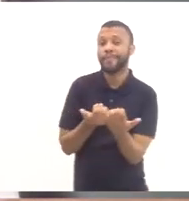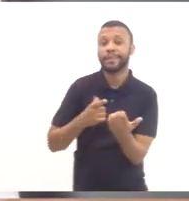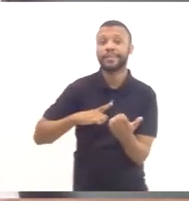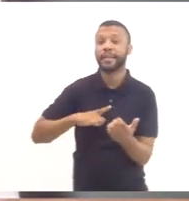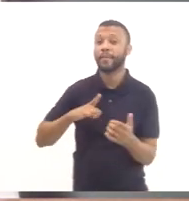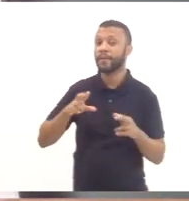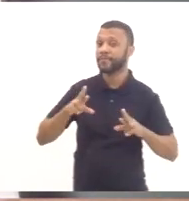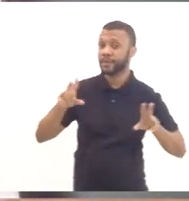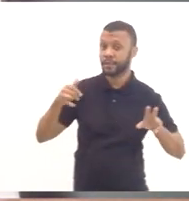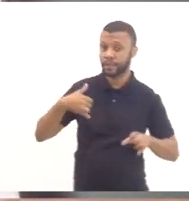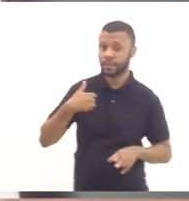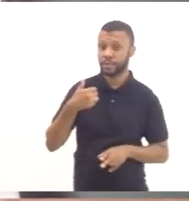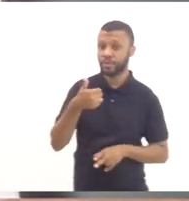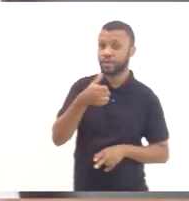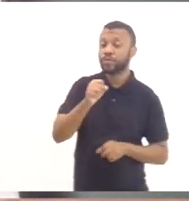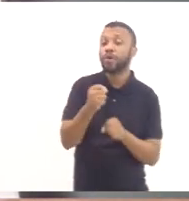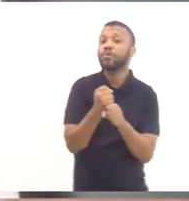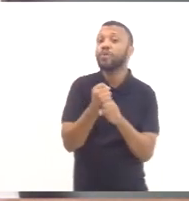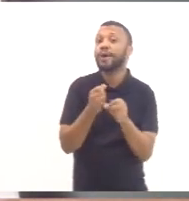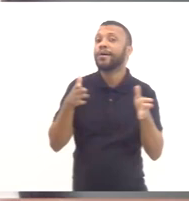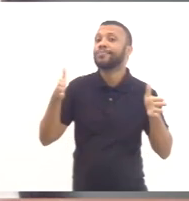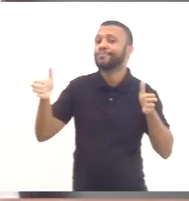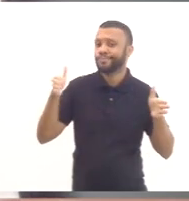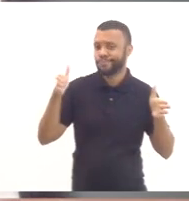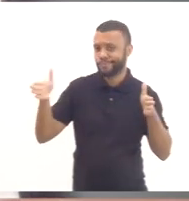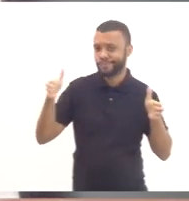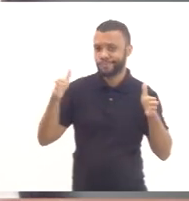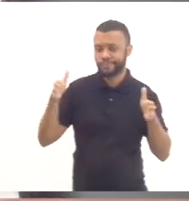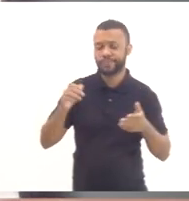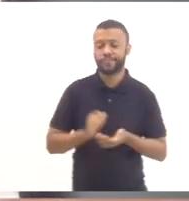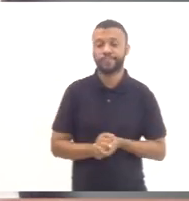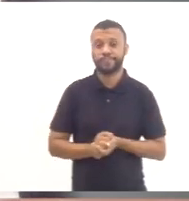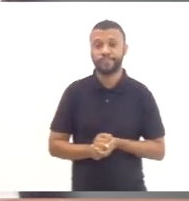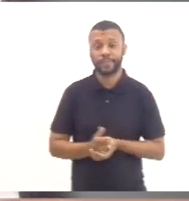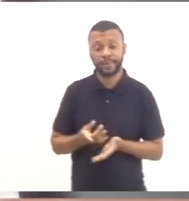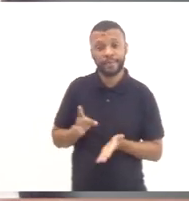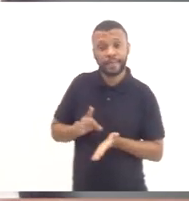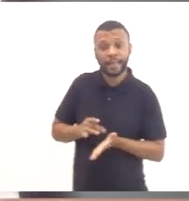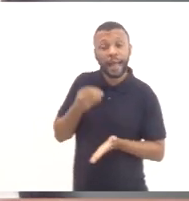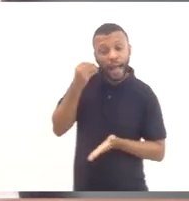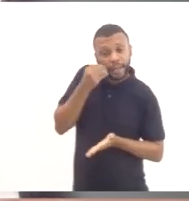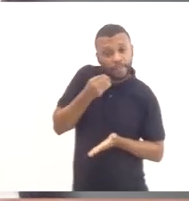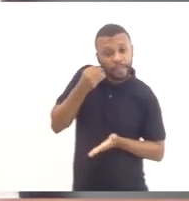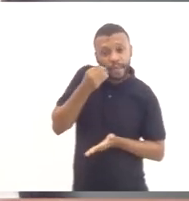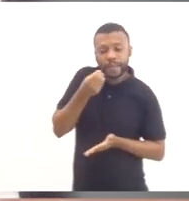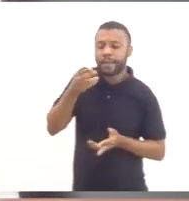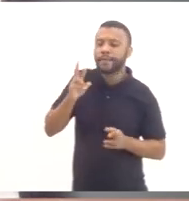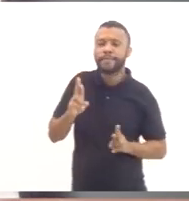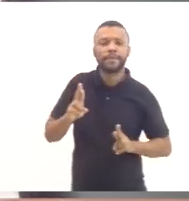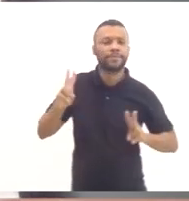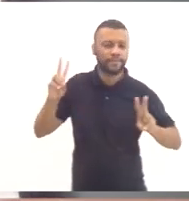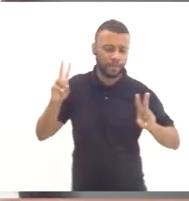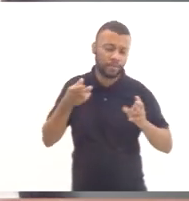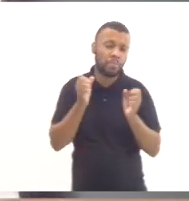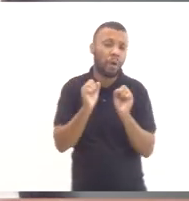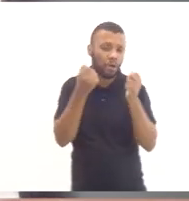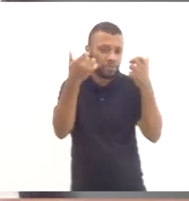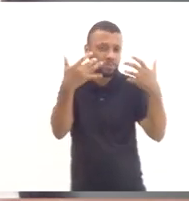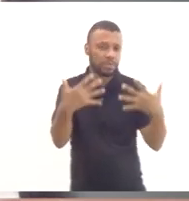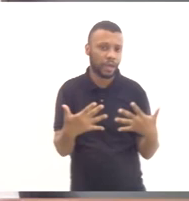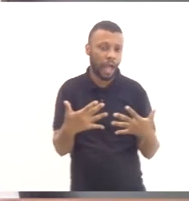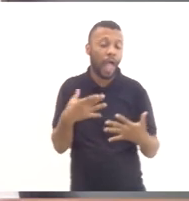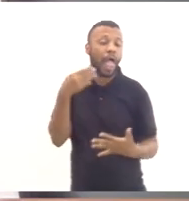de 18 anos para o meu filho mais velho e realmente como experiência diferente eu acho que eu posso dizer dessa